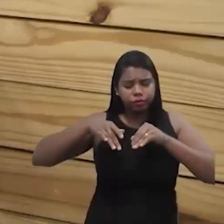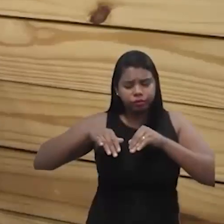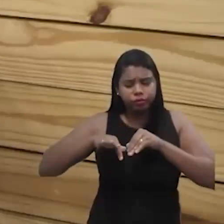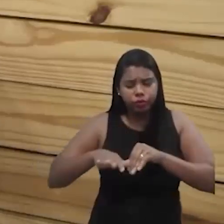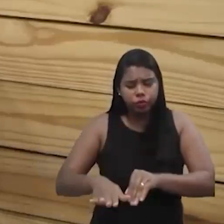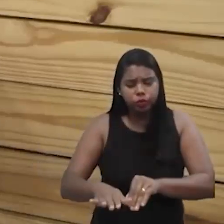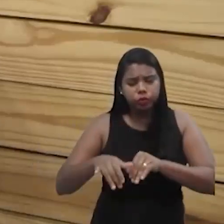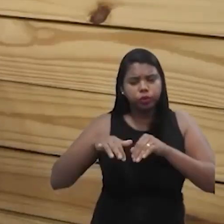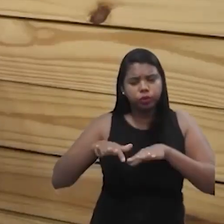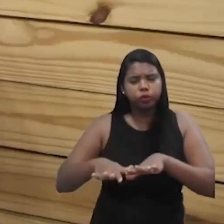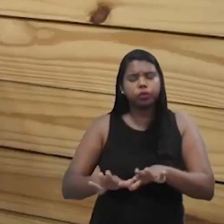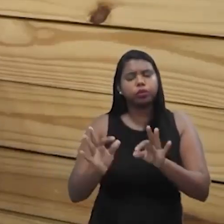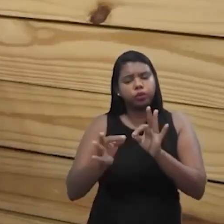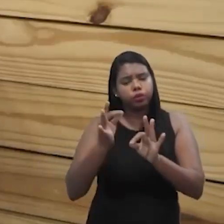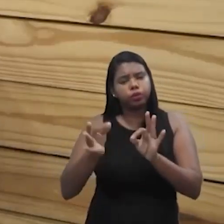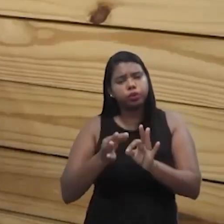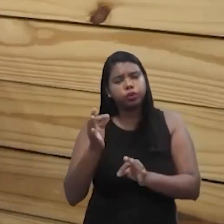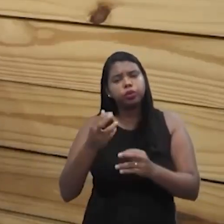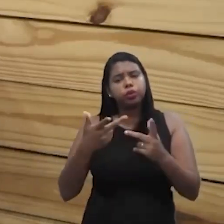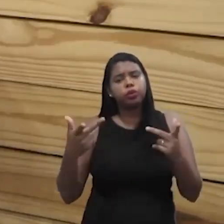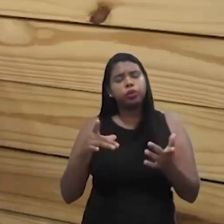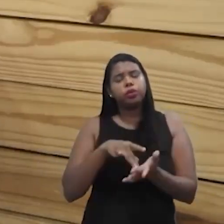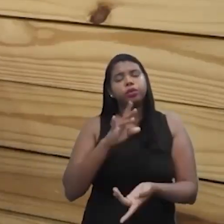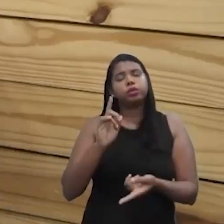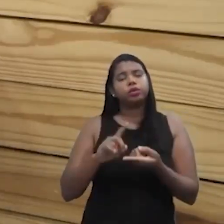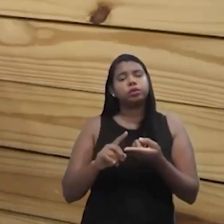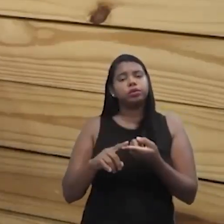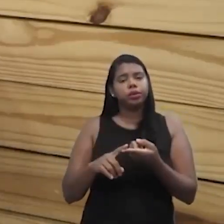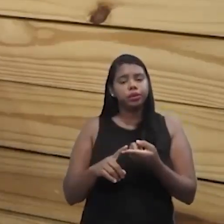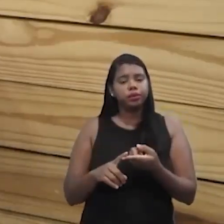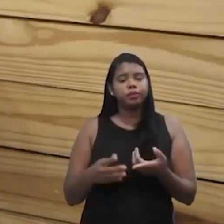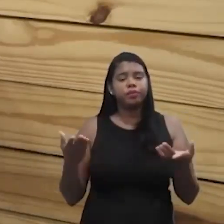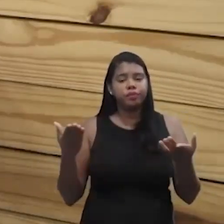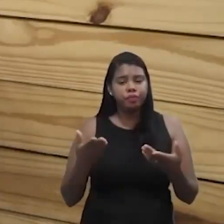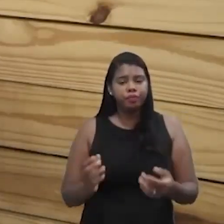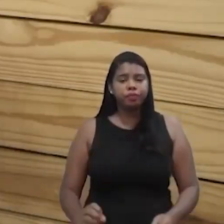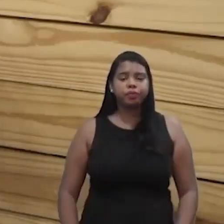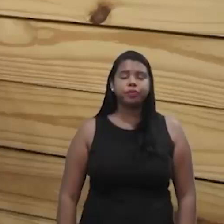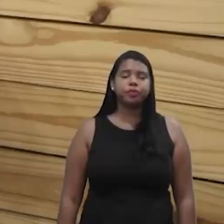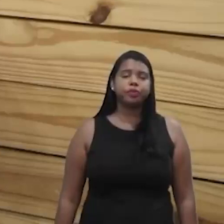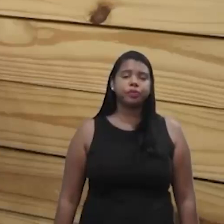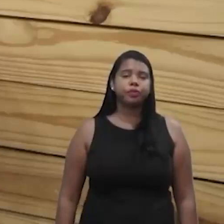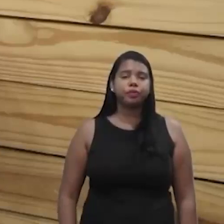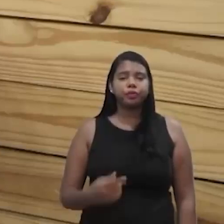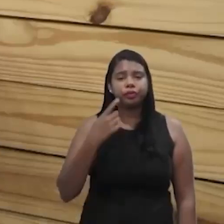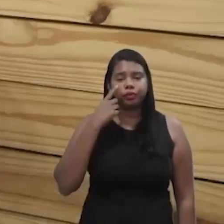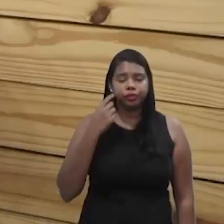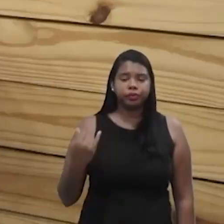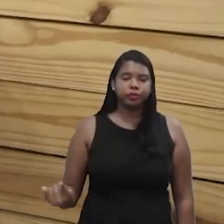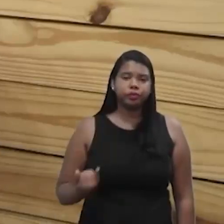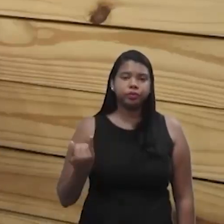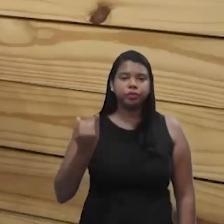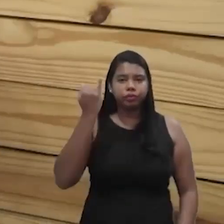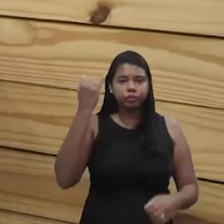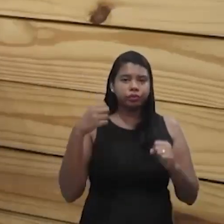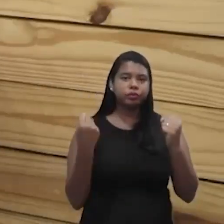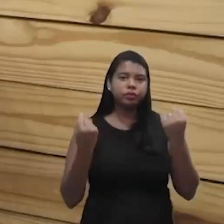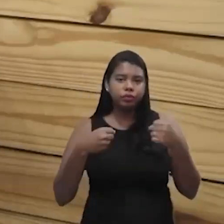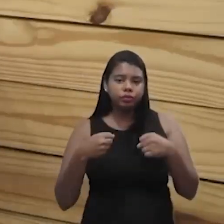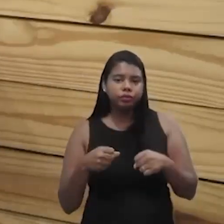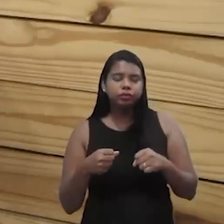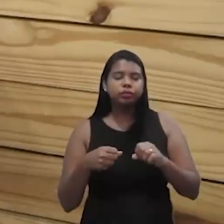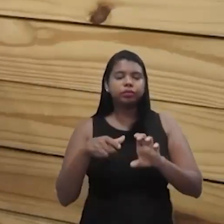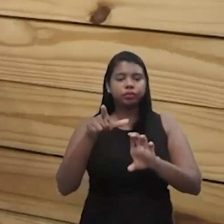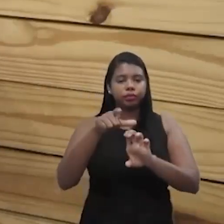exemplo, uma outra atividade que durante muito tempo ela foi vista como importante e necessária